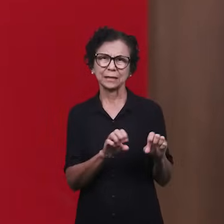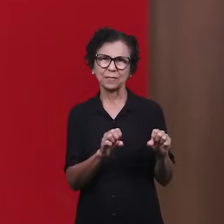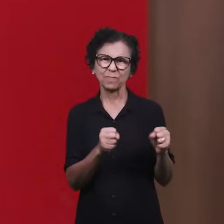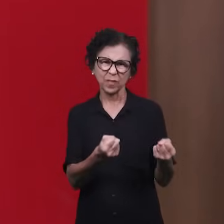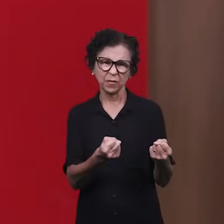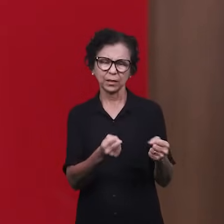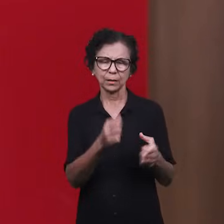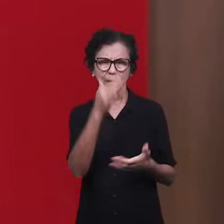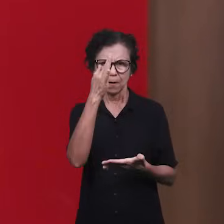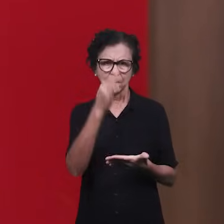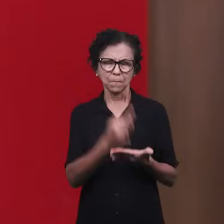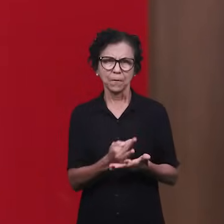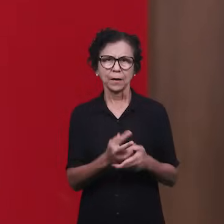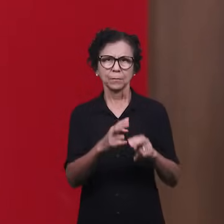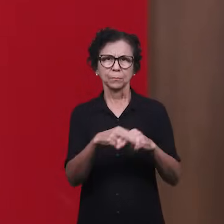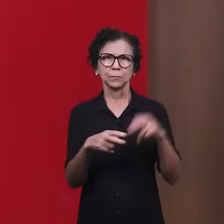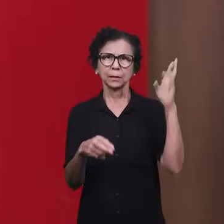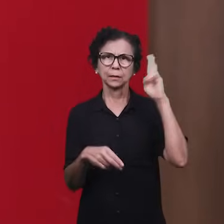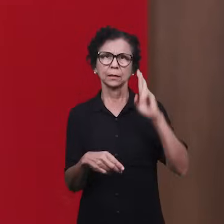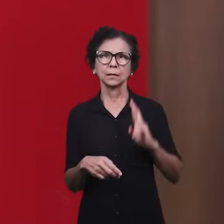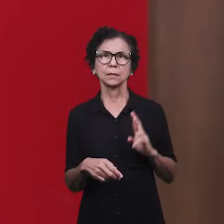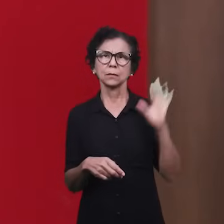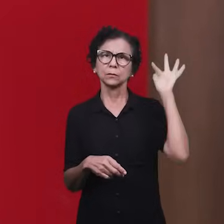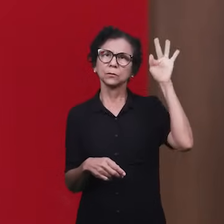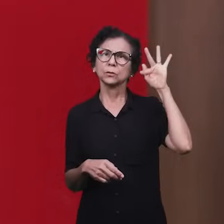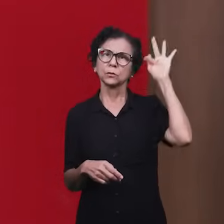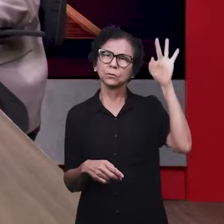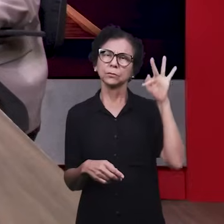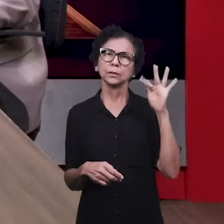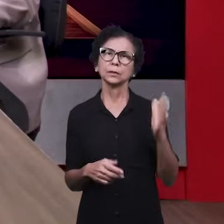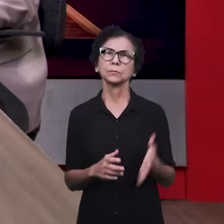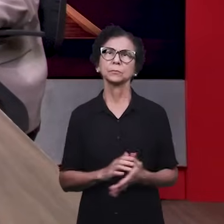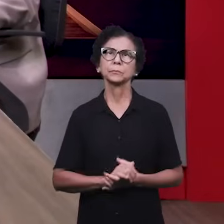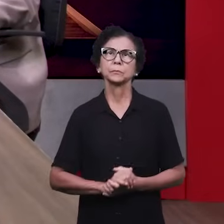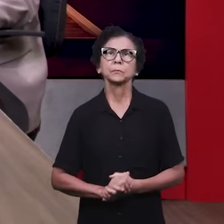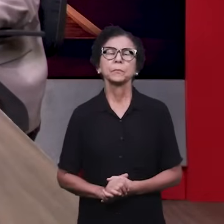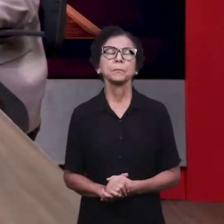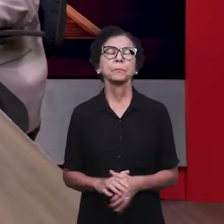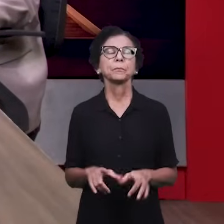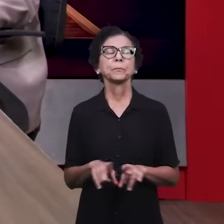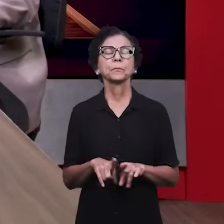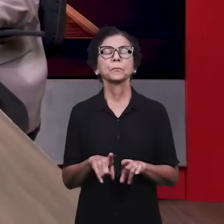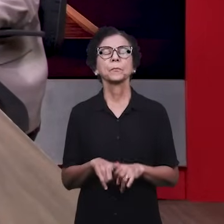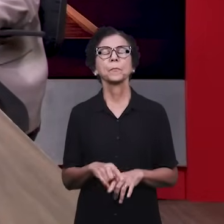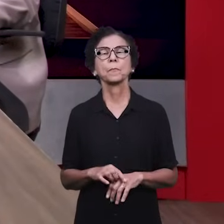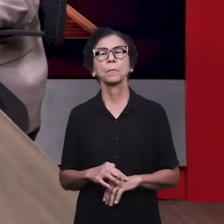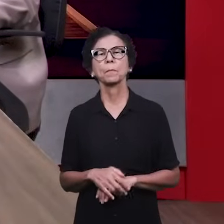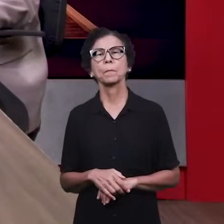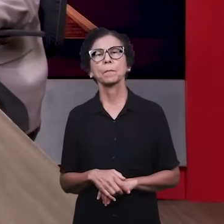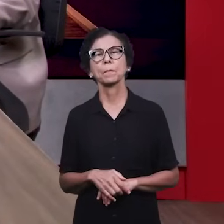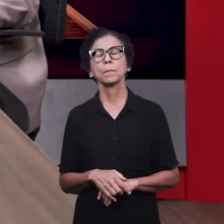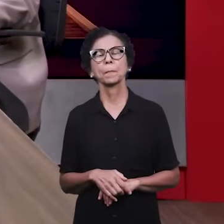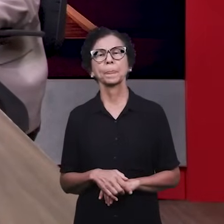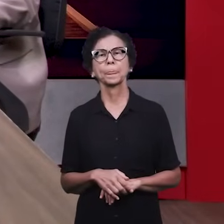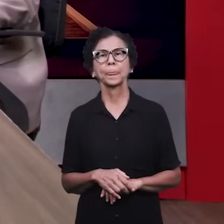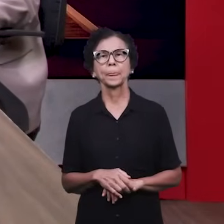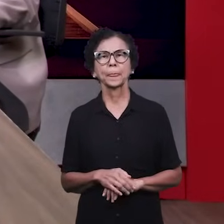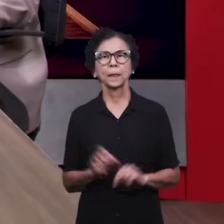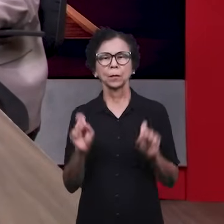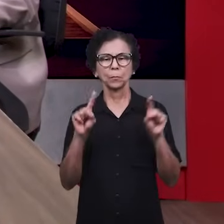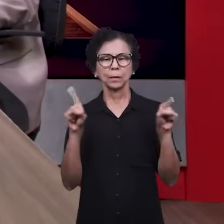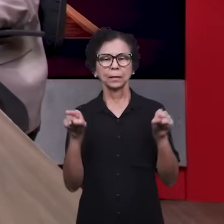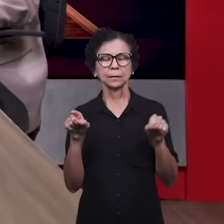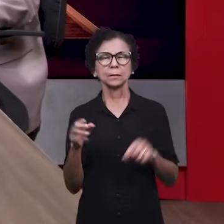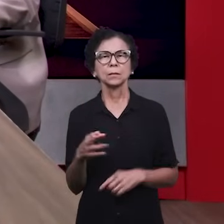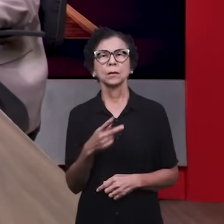e defender a fé, eles partiram para a filosofia. Eu só terminando aqui, o pastor Judeuti, ele